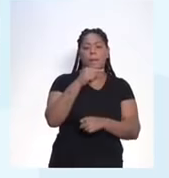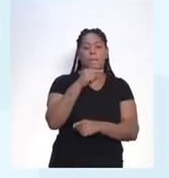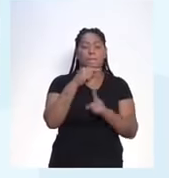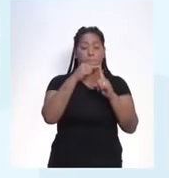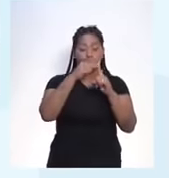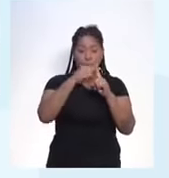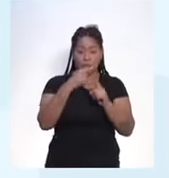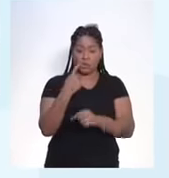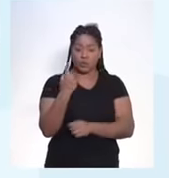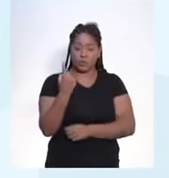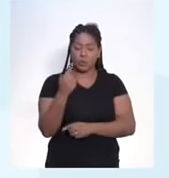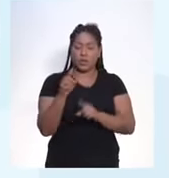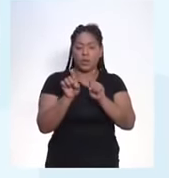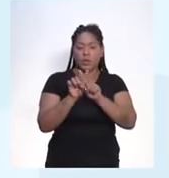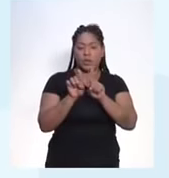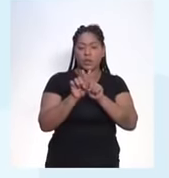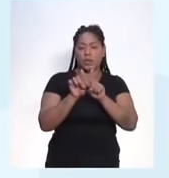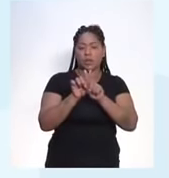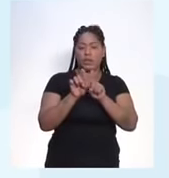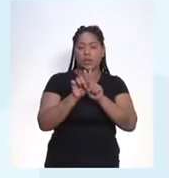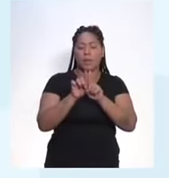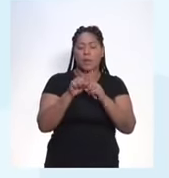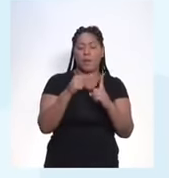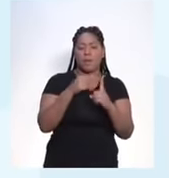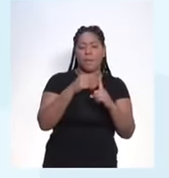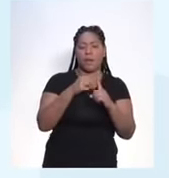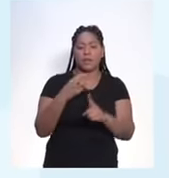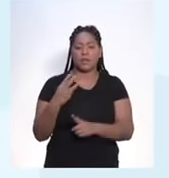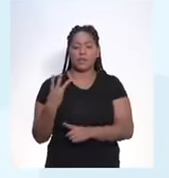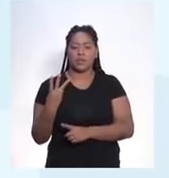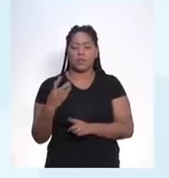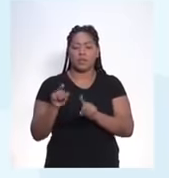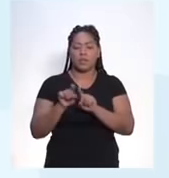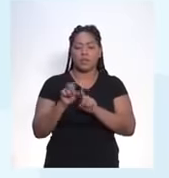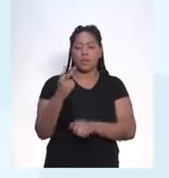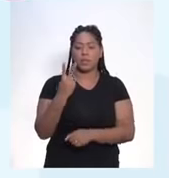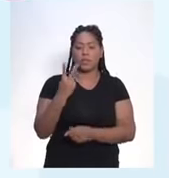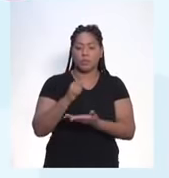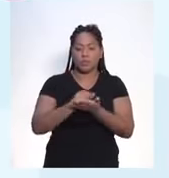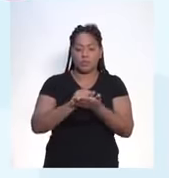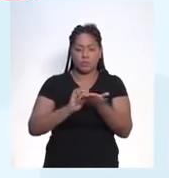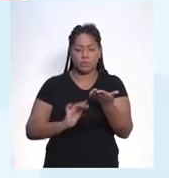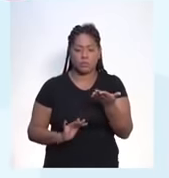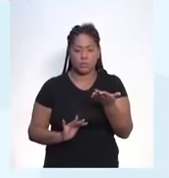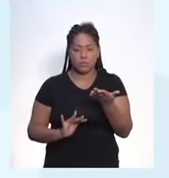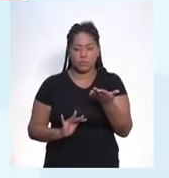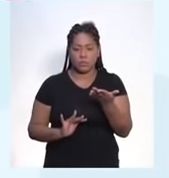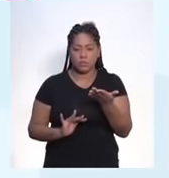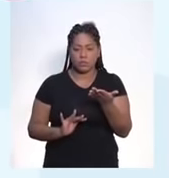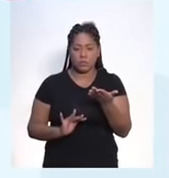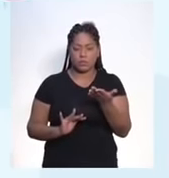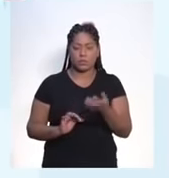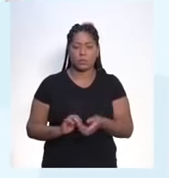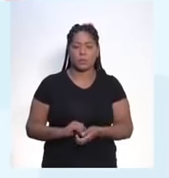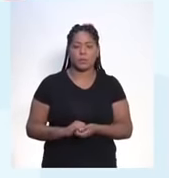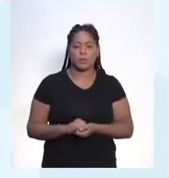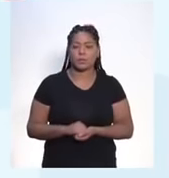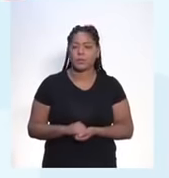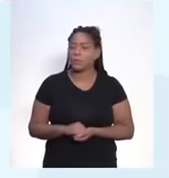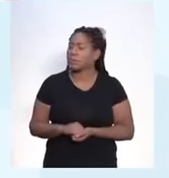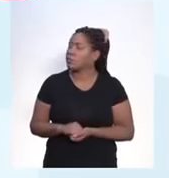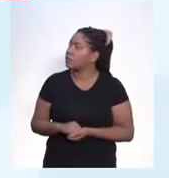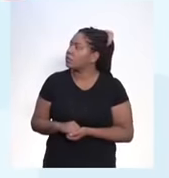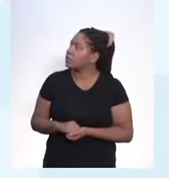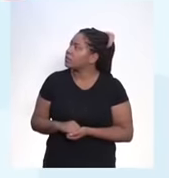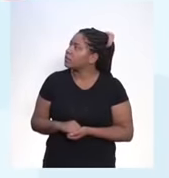e eu sou meio três para ordenada na segunda atividade voltar avançar um pouquinho então aí ó vocês vão ver Vou